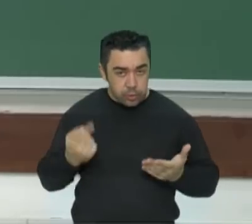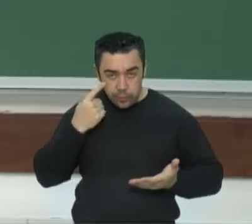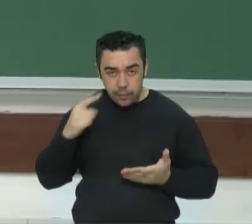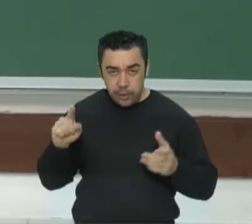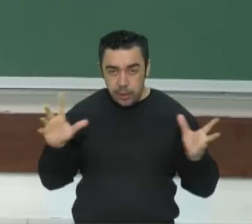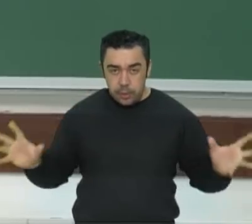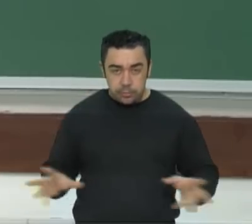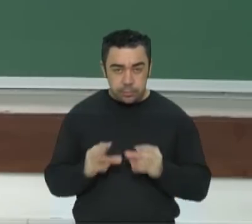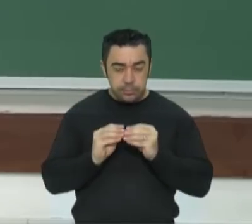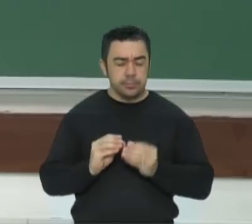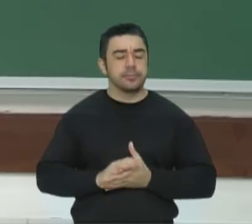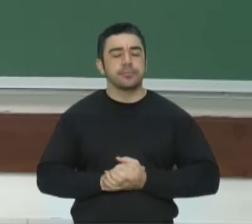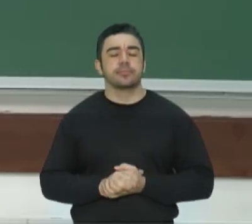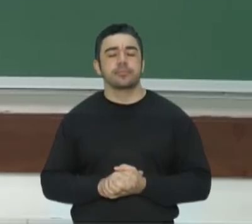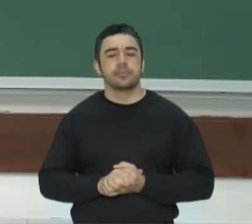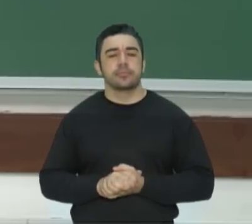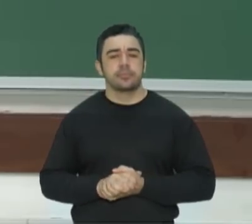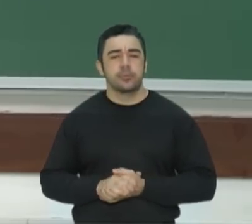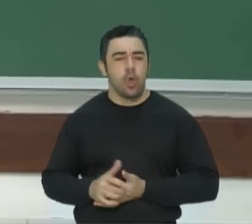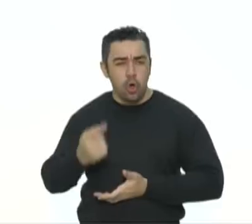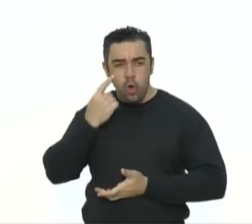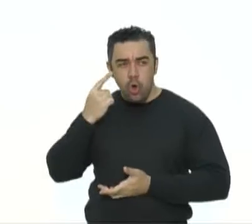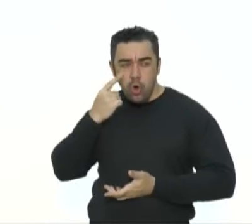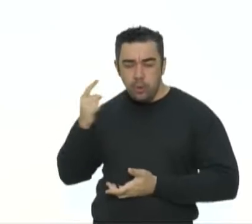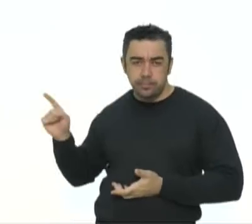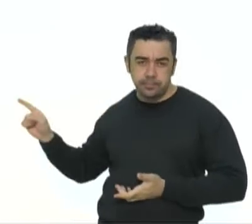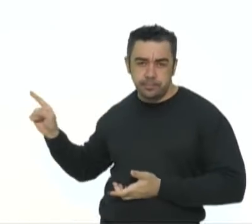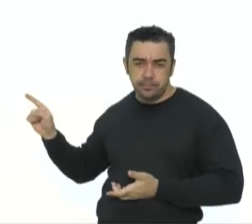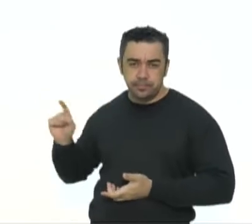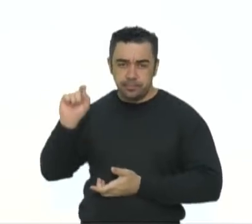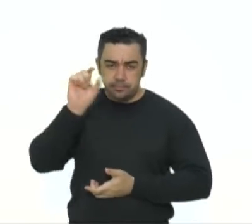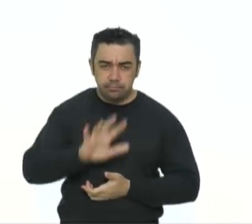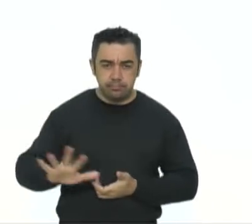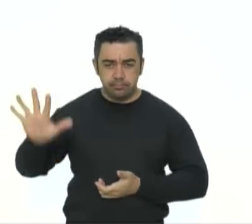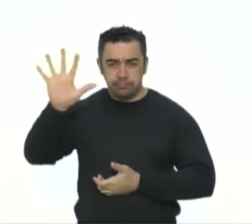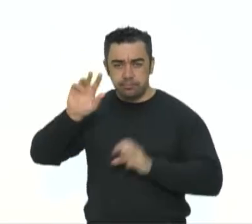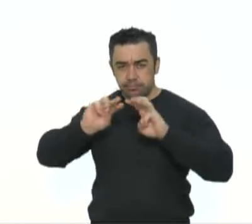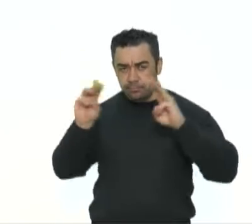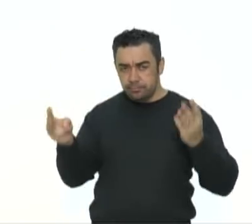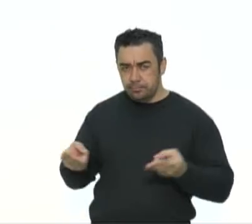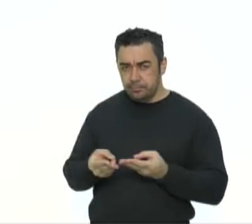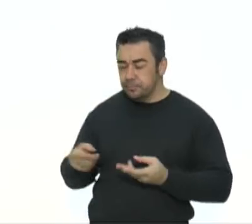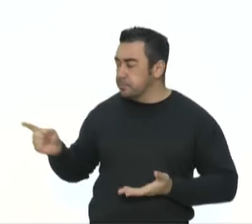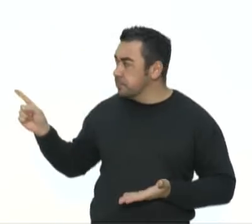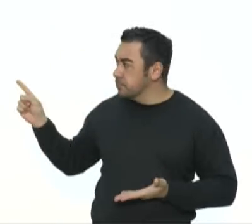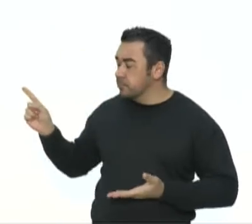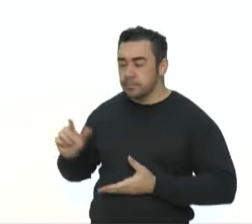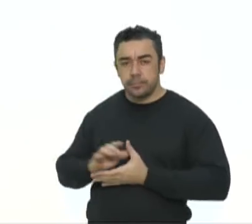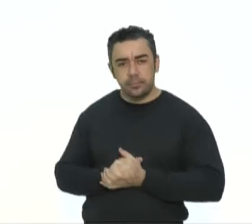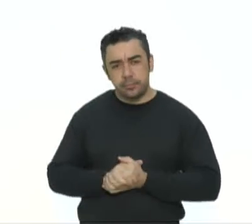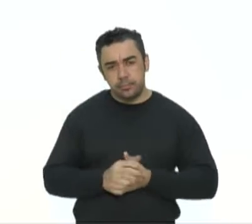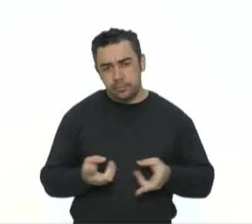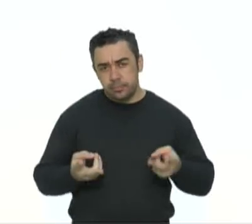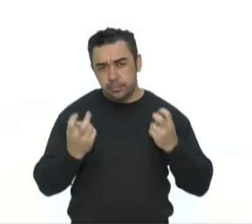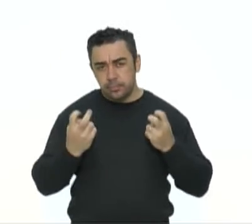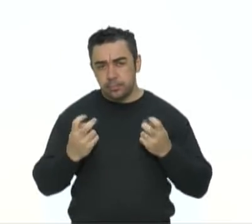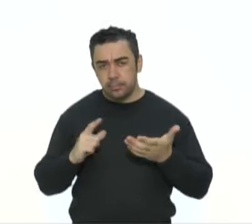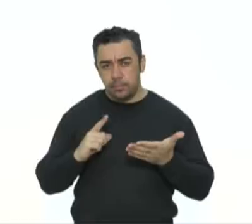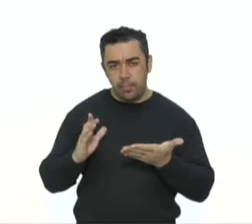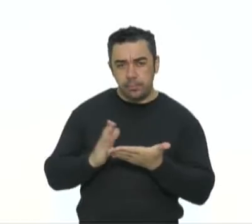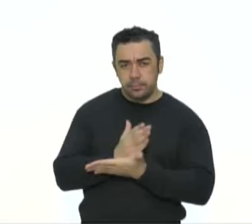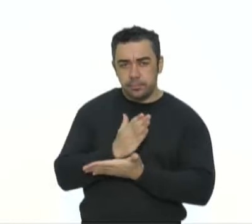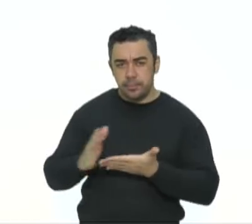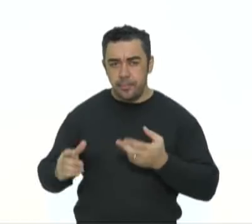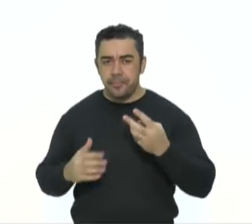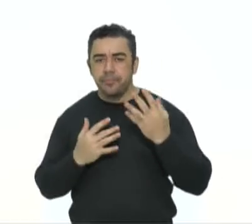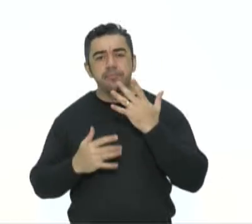revisão. Já que revisão, olha bem essa imagem preenchendo a sua tela. Você reparou que tem um mundo aí dividido em